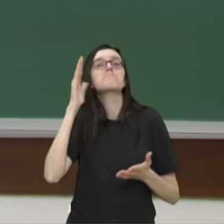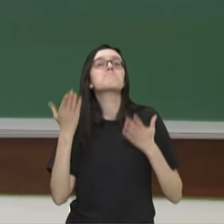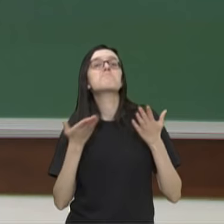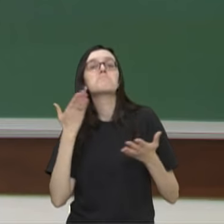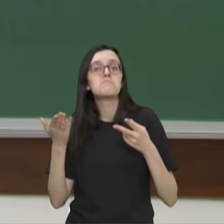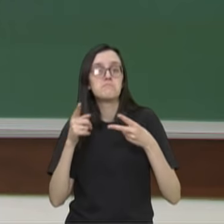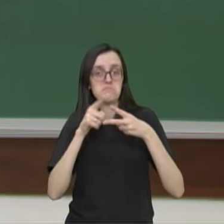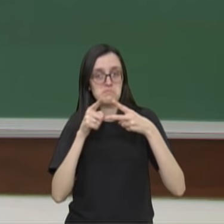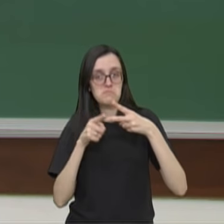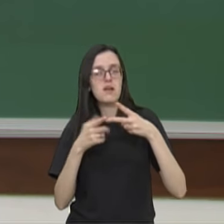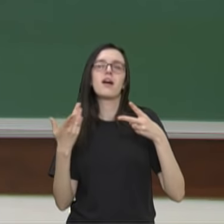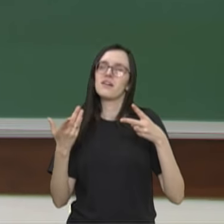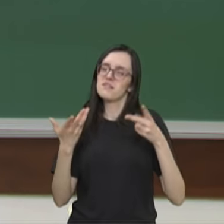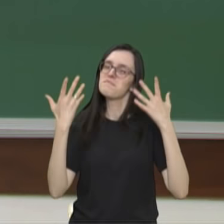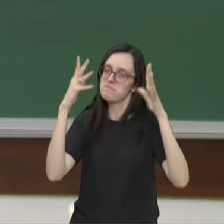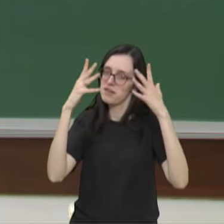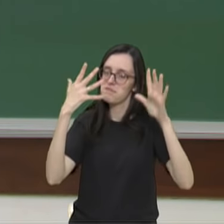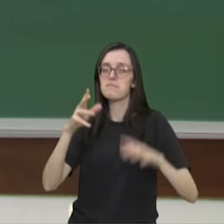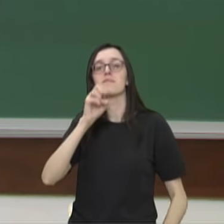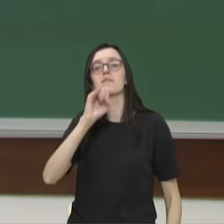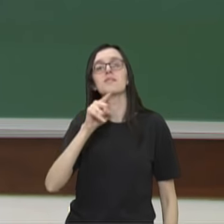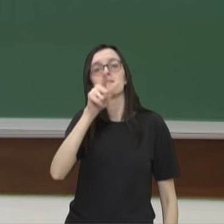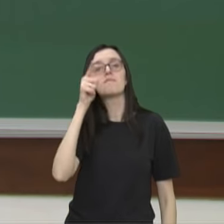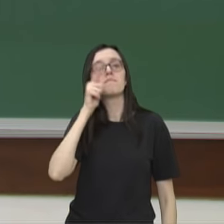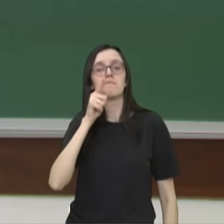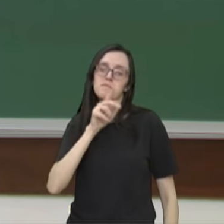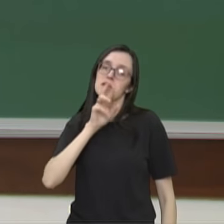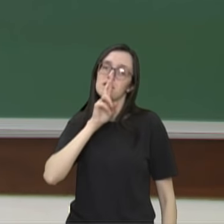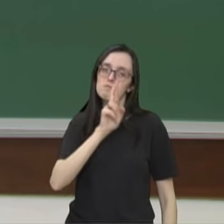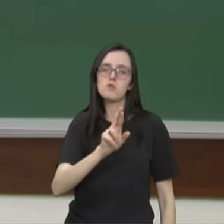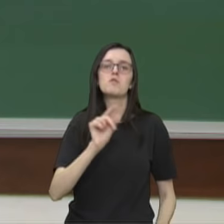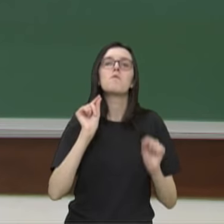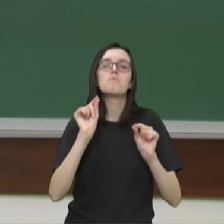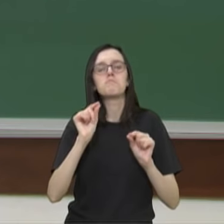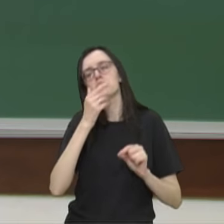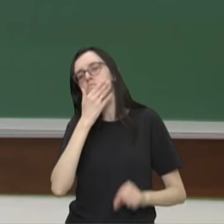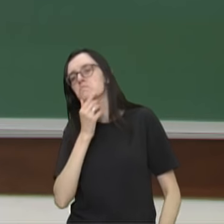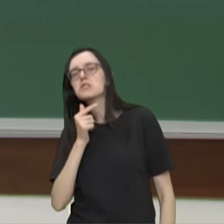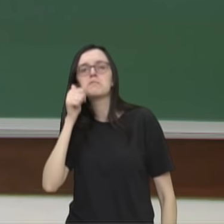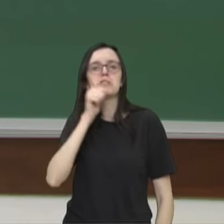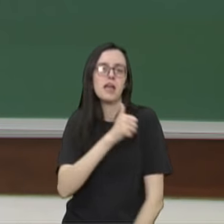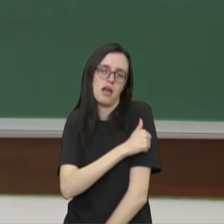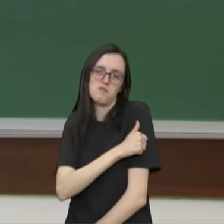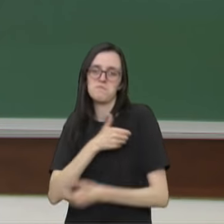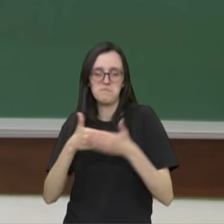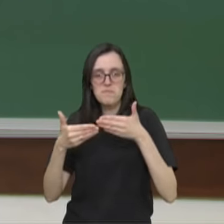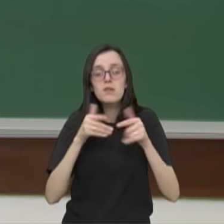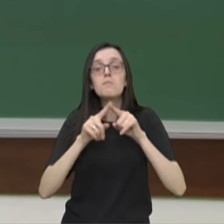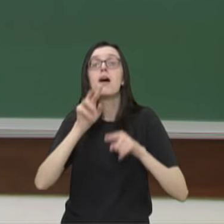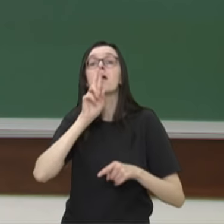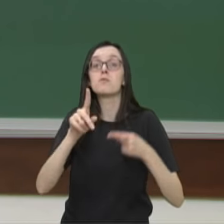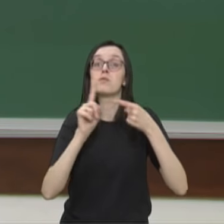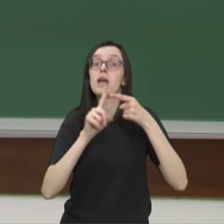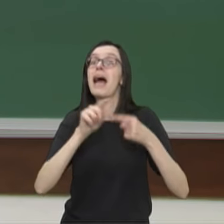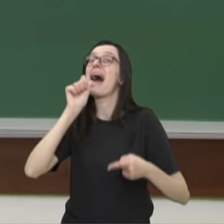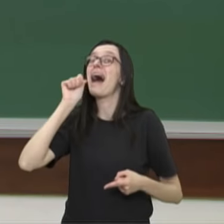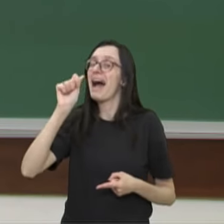letra b parabéns para aquele ou para aquela estudante que respondeu letra a